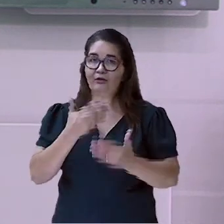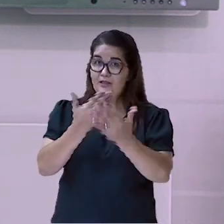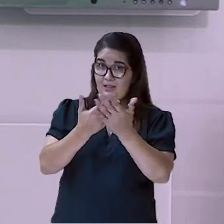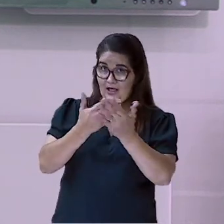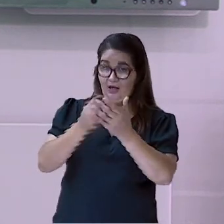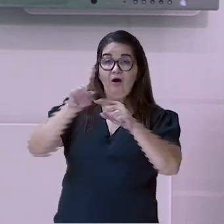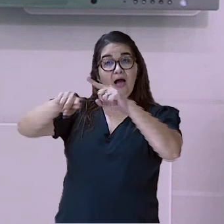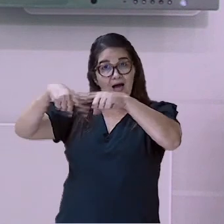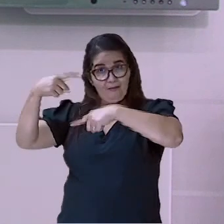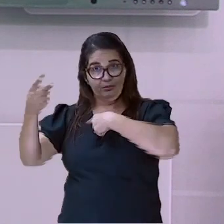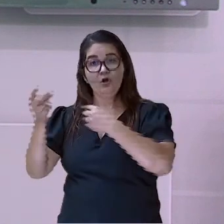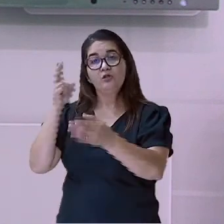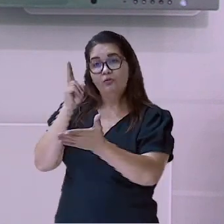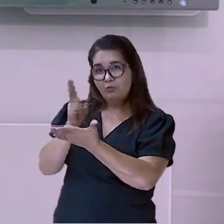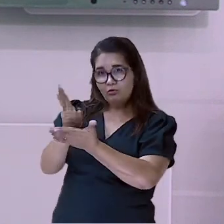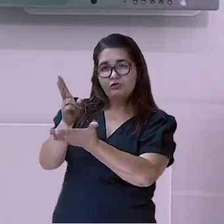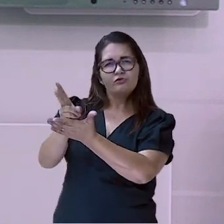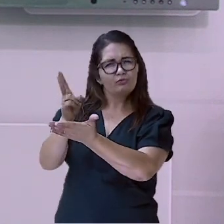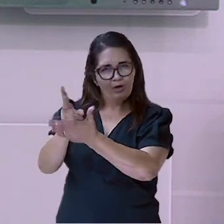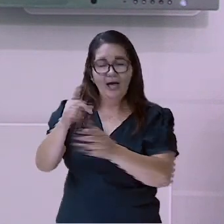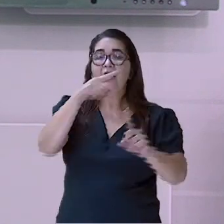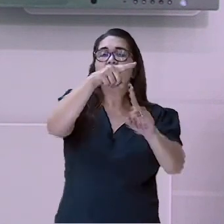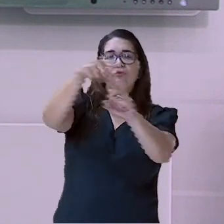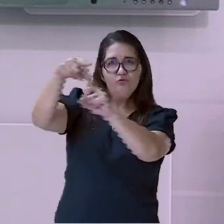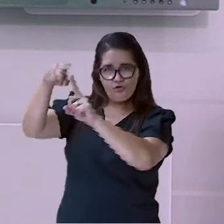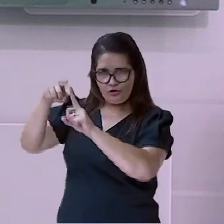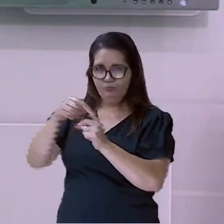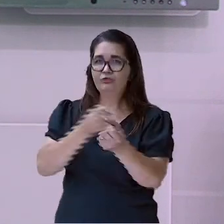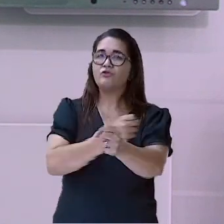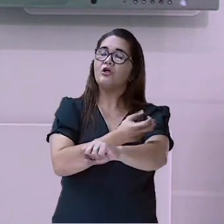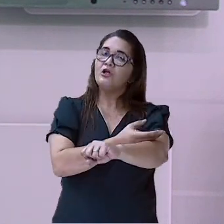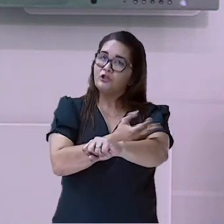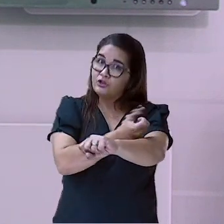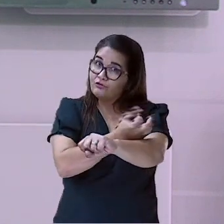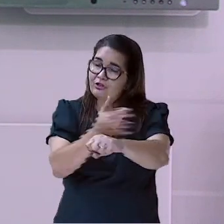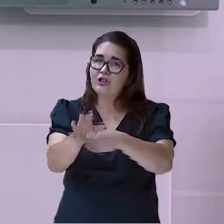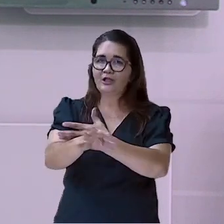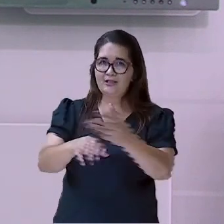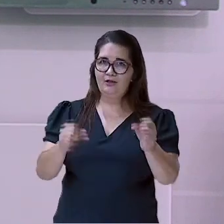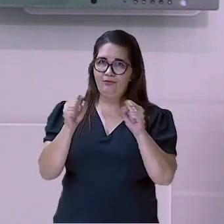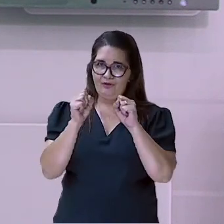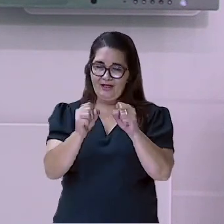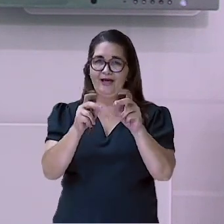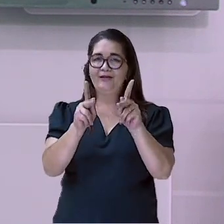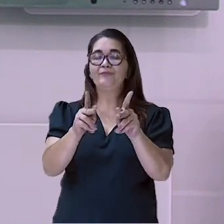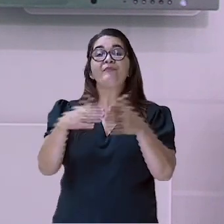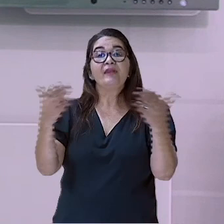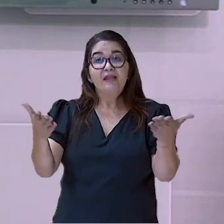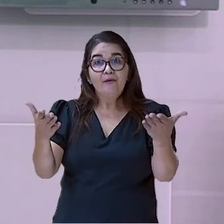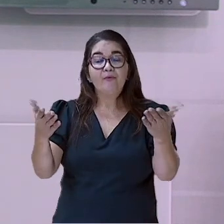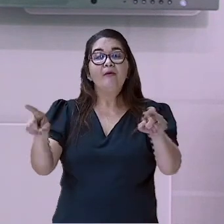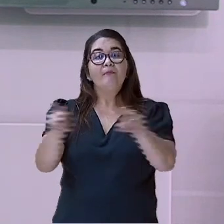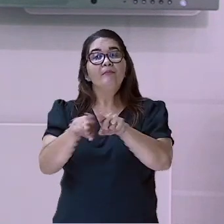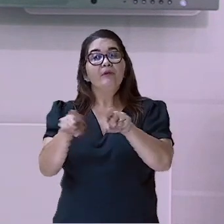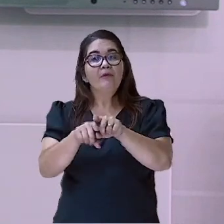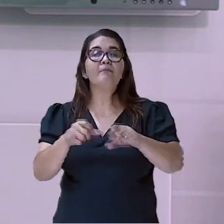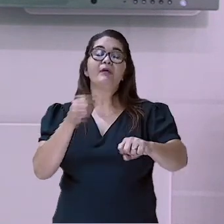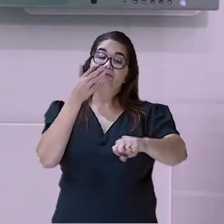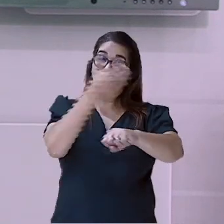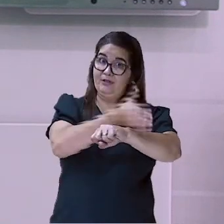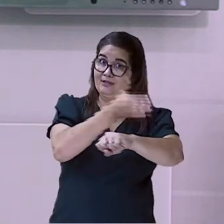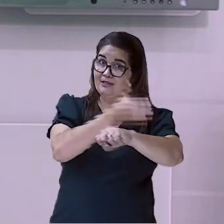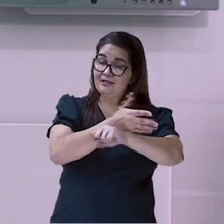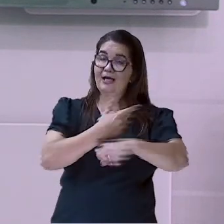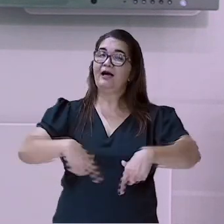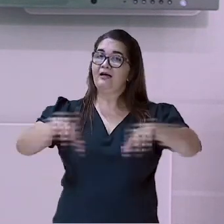próxima aula vai continuar falando dos tipos de vegetação. Espero vocês lá. E para acessar a nossa plataforma